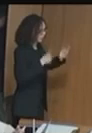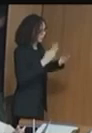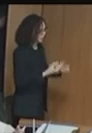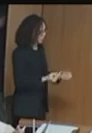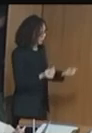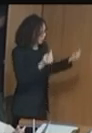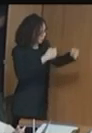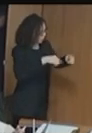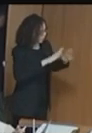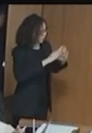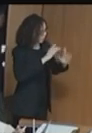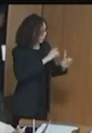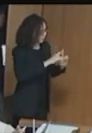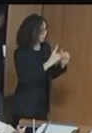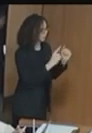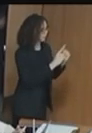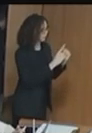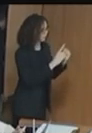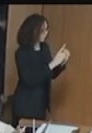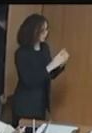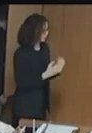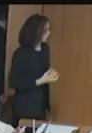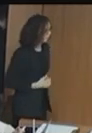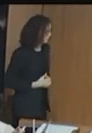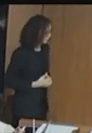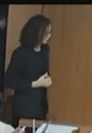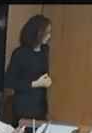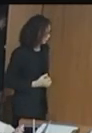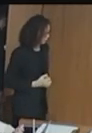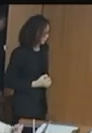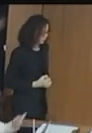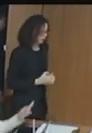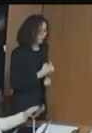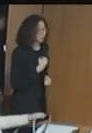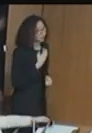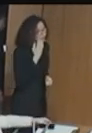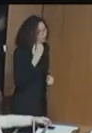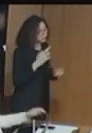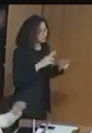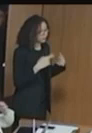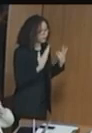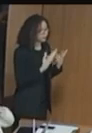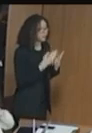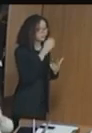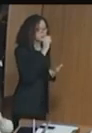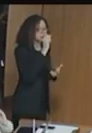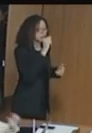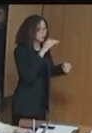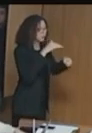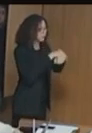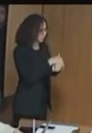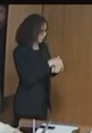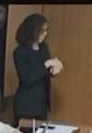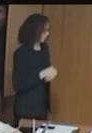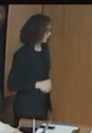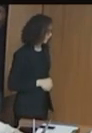contra a Igreja Assembleia de Deus. Eu estou sabendo da reunião de sábado à noite